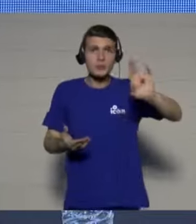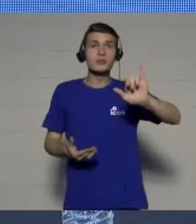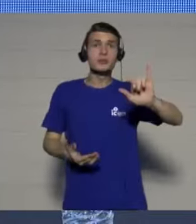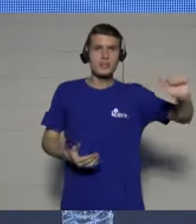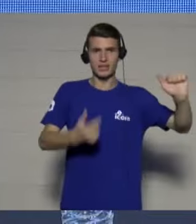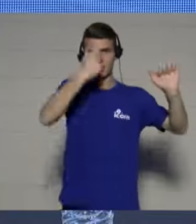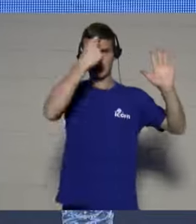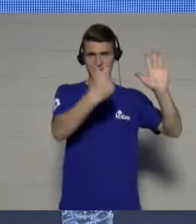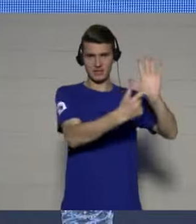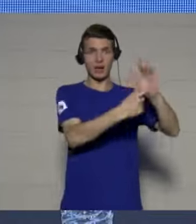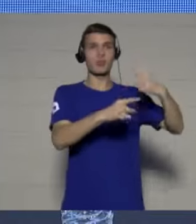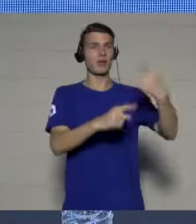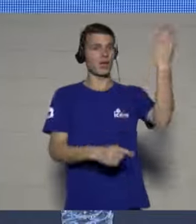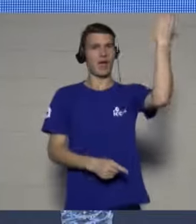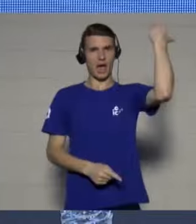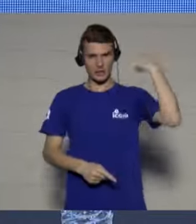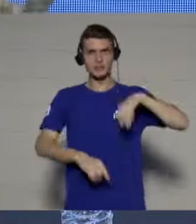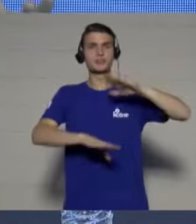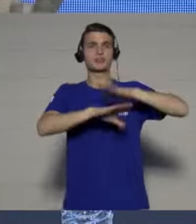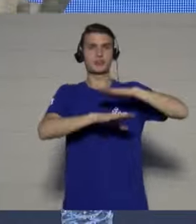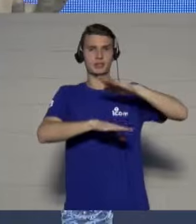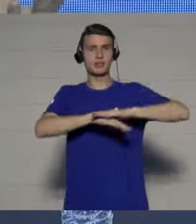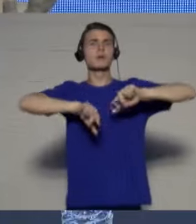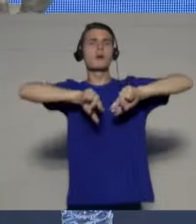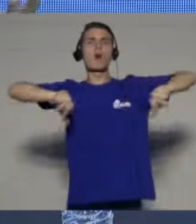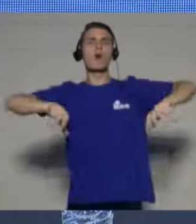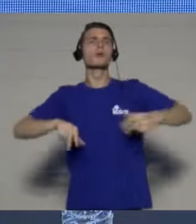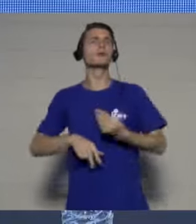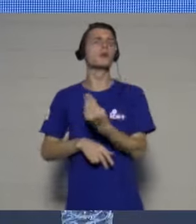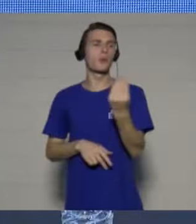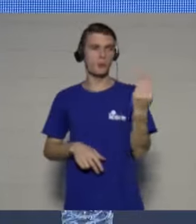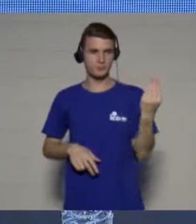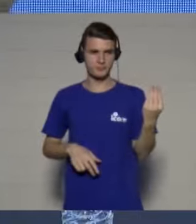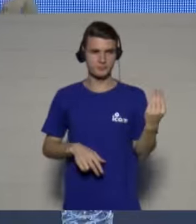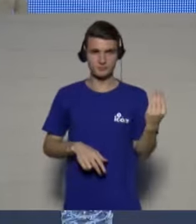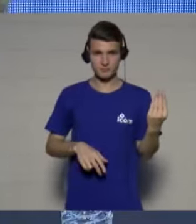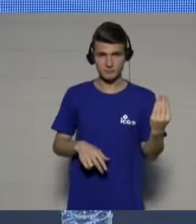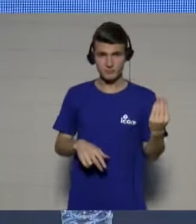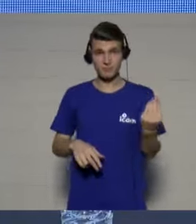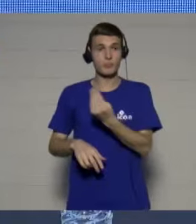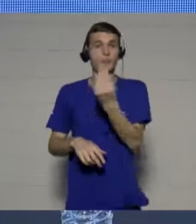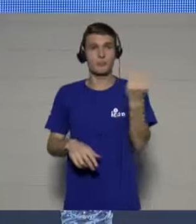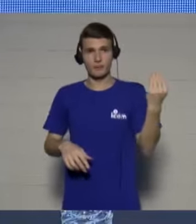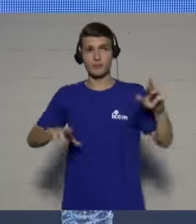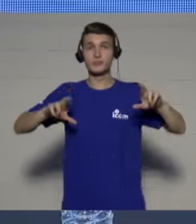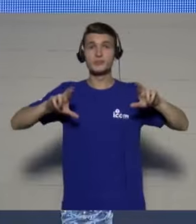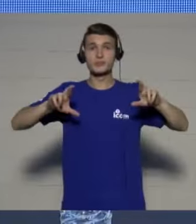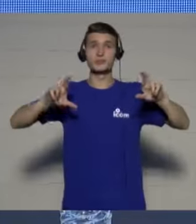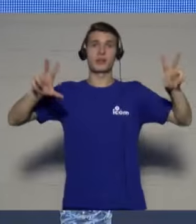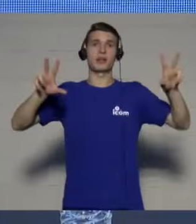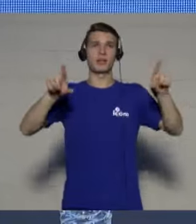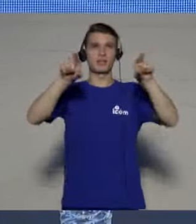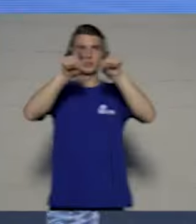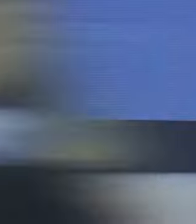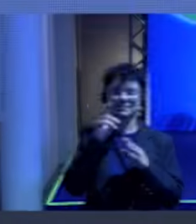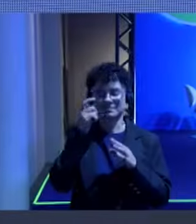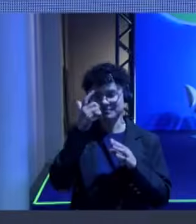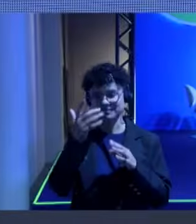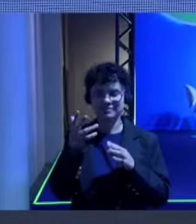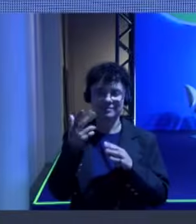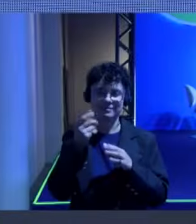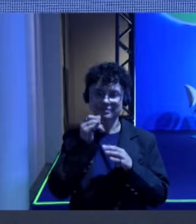fazia muito mais uma segmentação demográfica, que não queria dizer tanto quanto uma segmentação de comportamento.